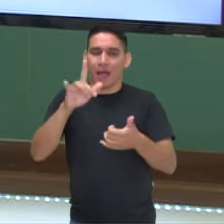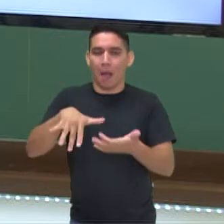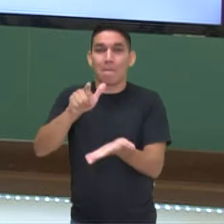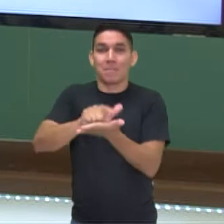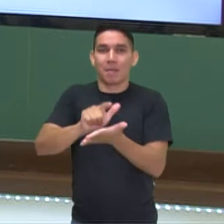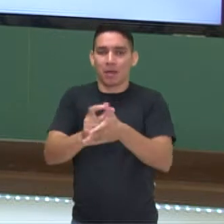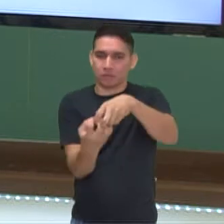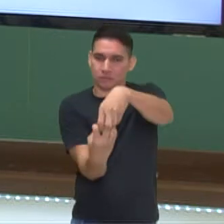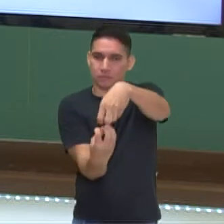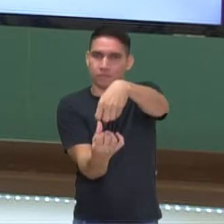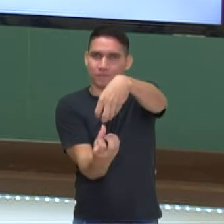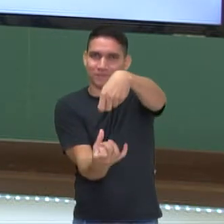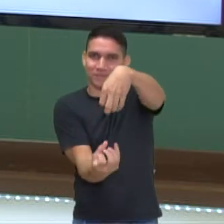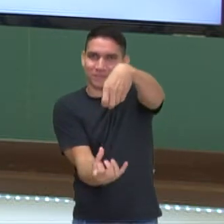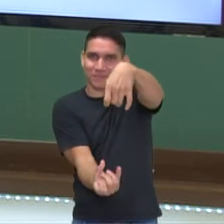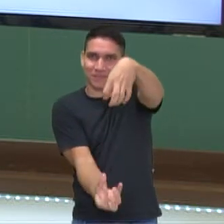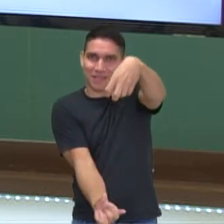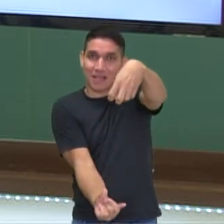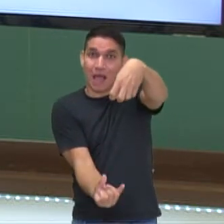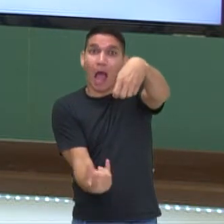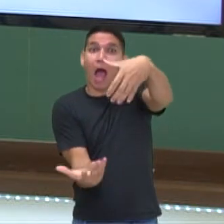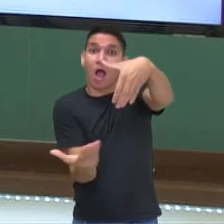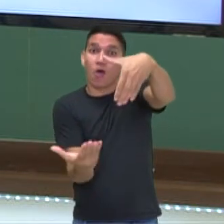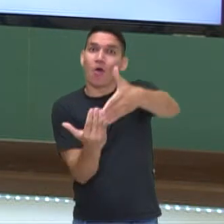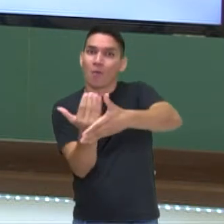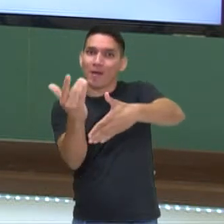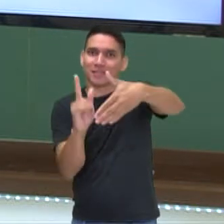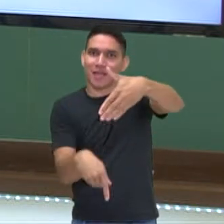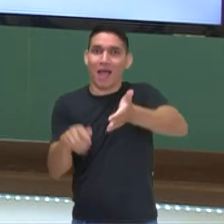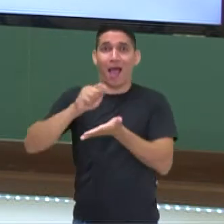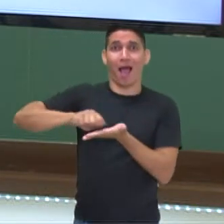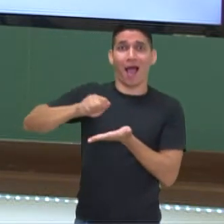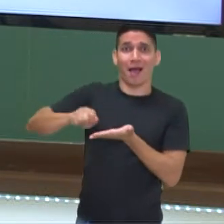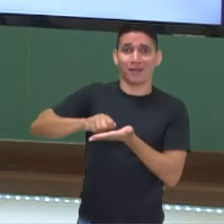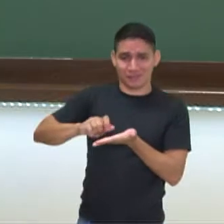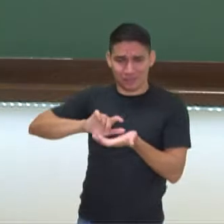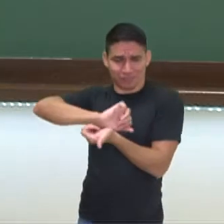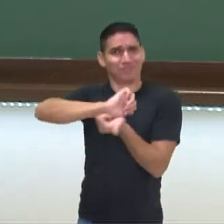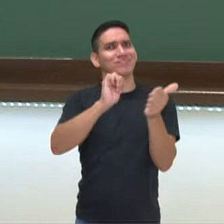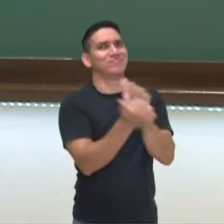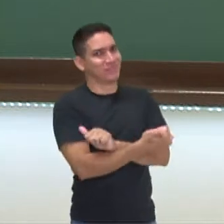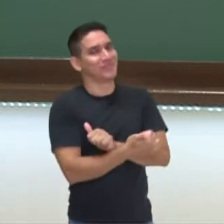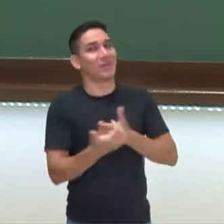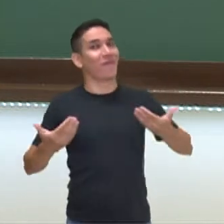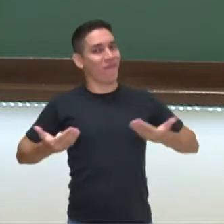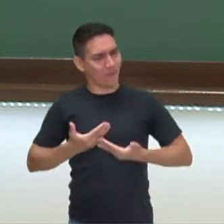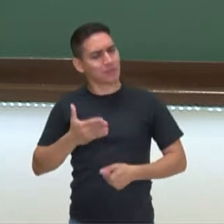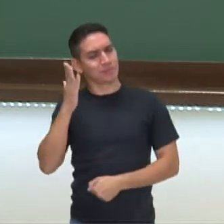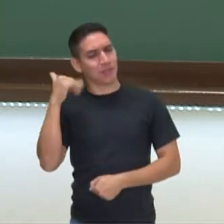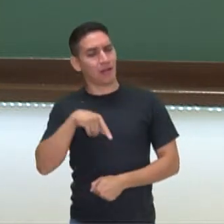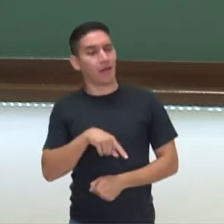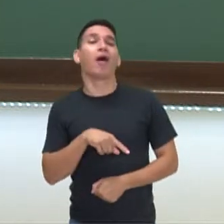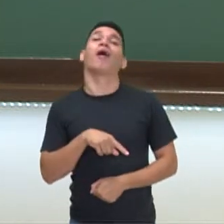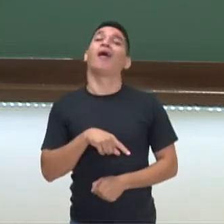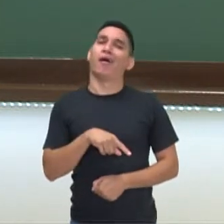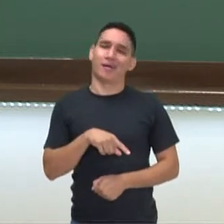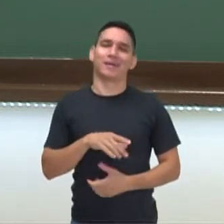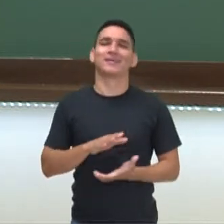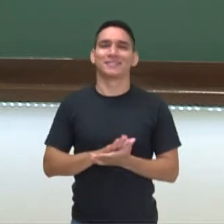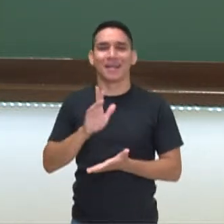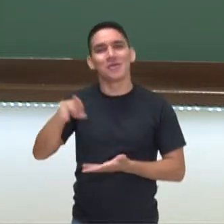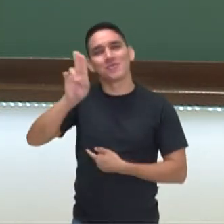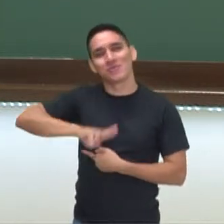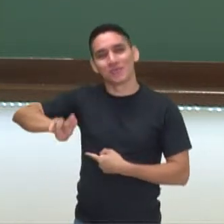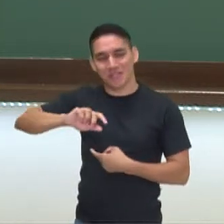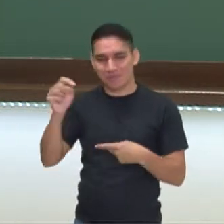um pergaminho, para passar a se parecer como um caderno, como a gente conhece nos dias de hoje, como as nossas agendas que a gente